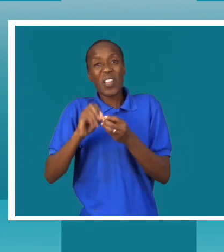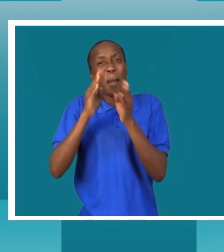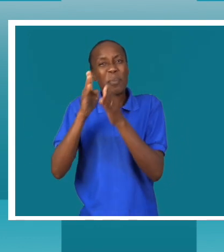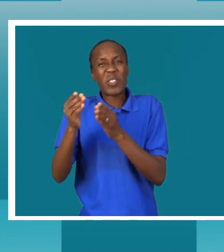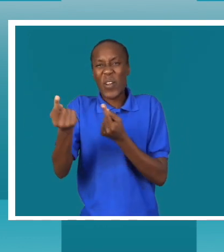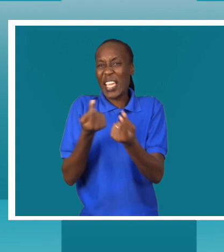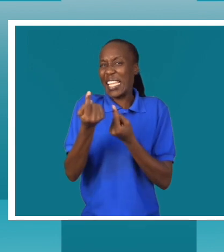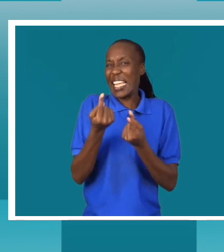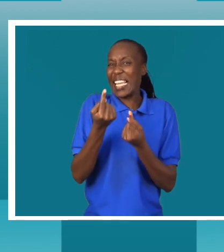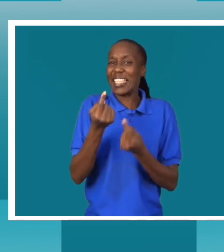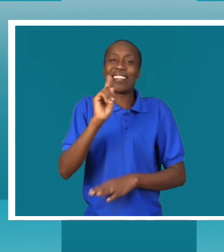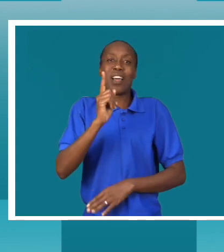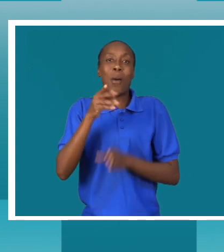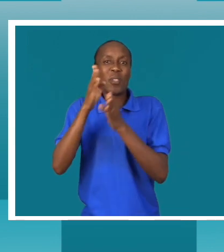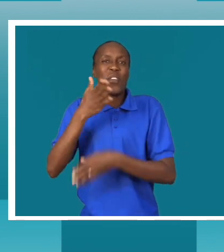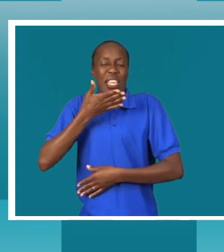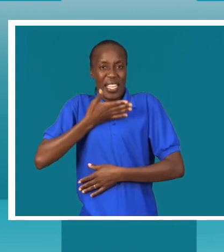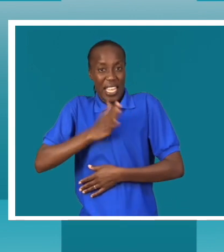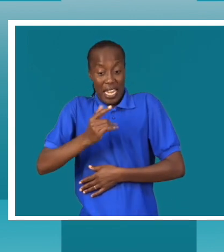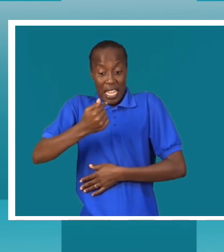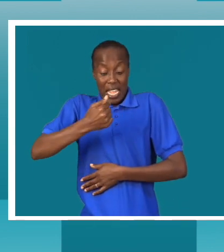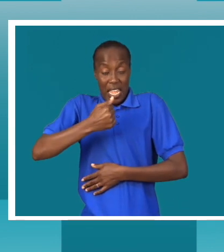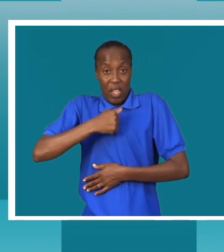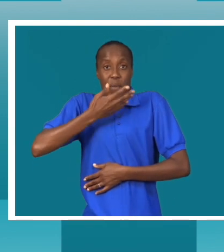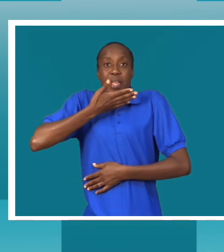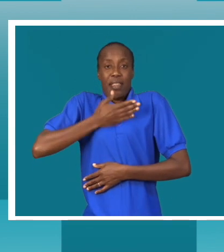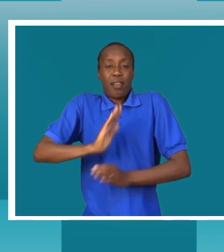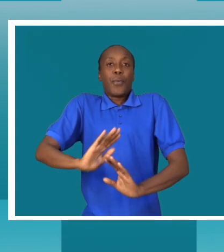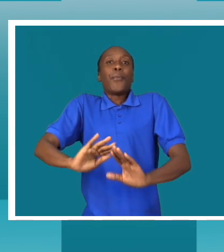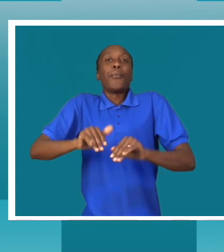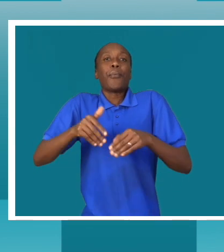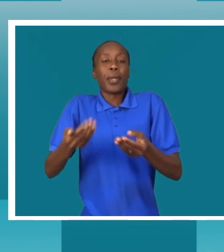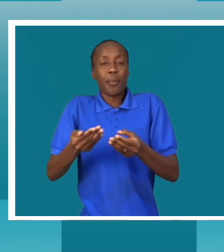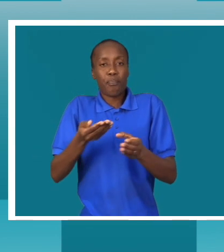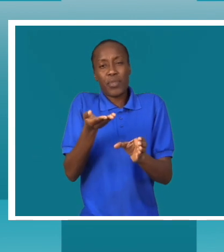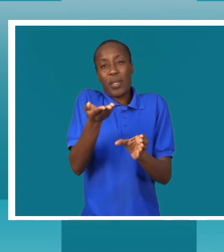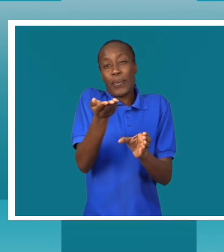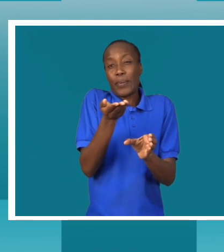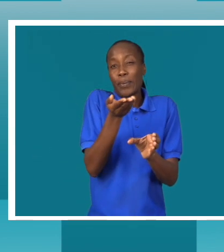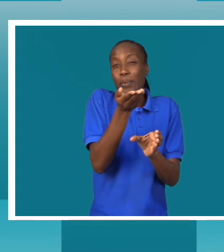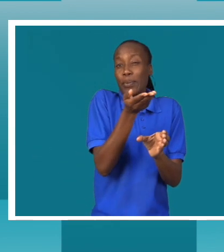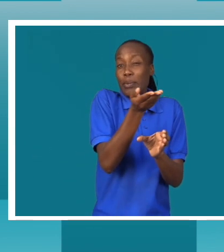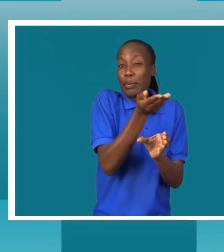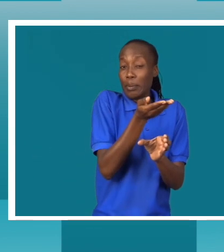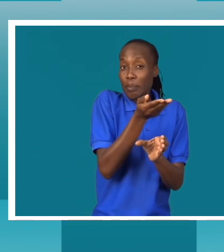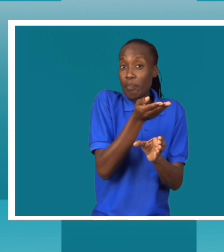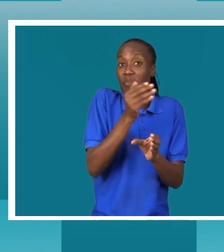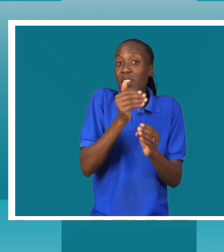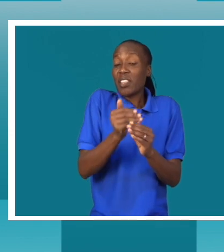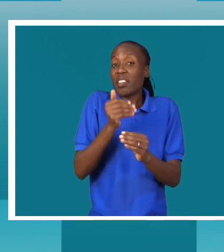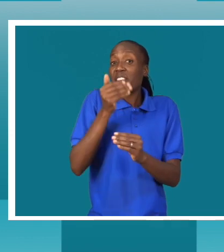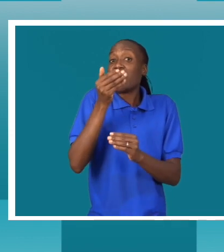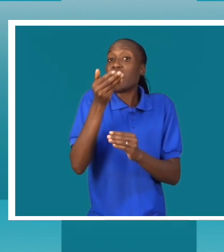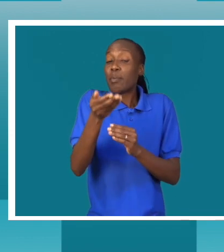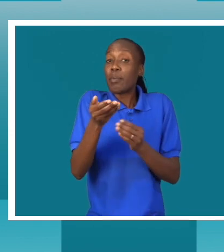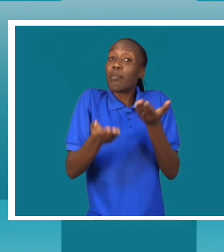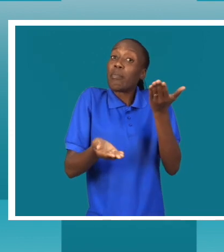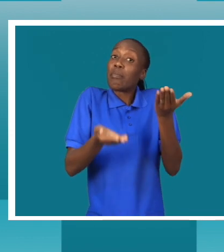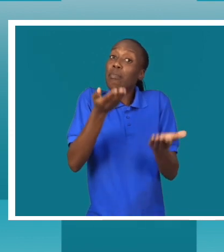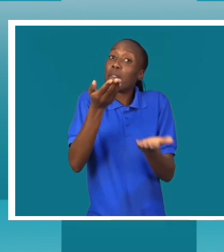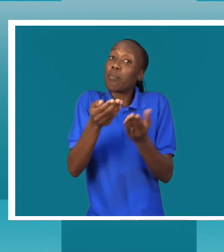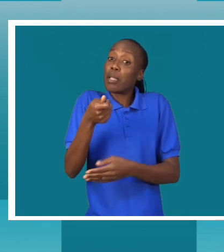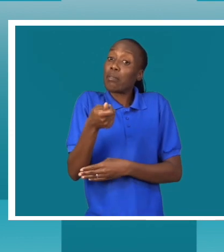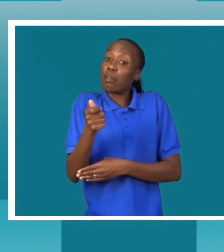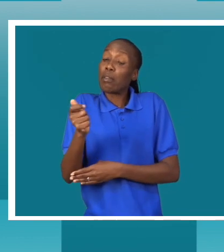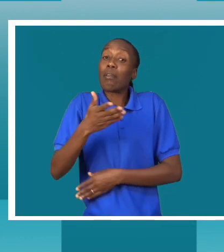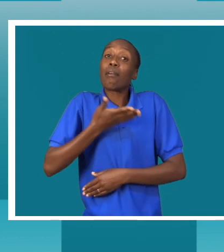julho a girasole para ali ele atingirá a sony mim e também da etapa já tiver de pagar bônus desse ato de vista